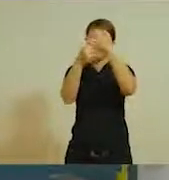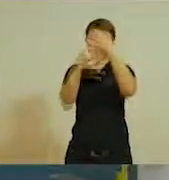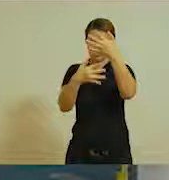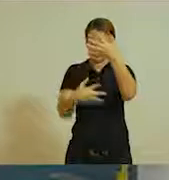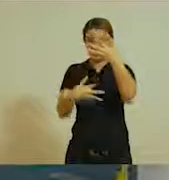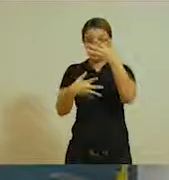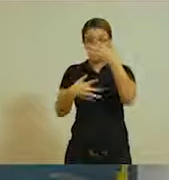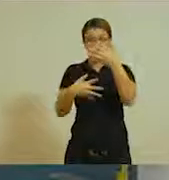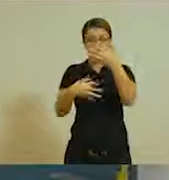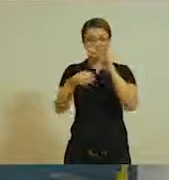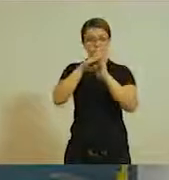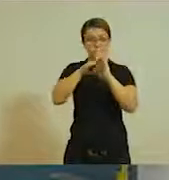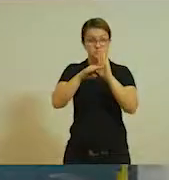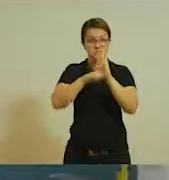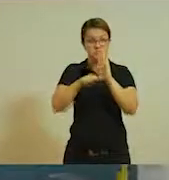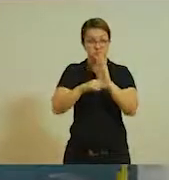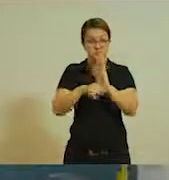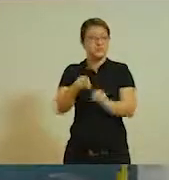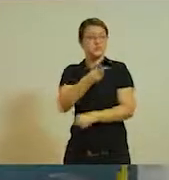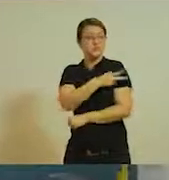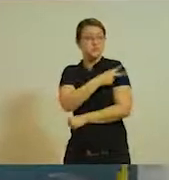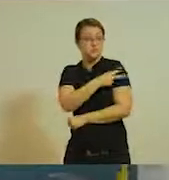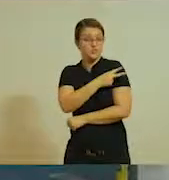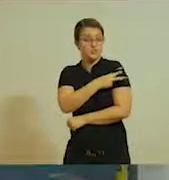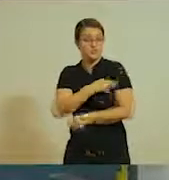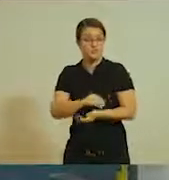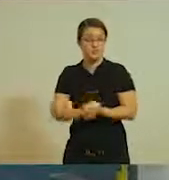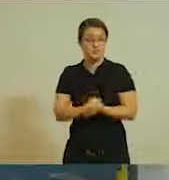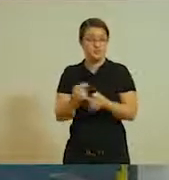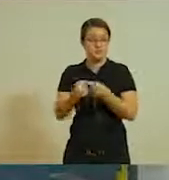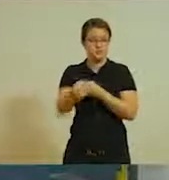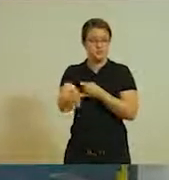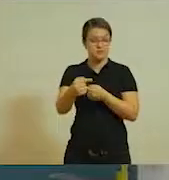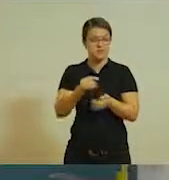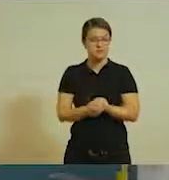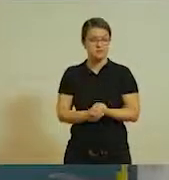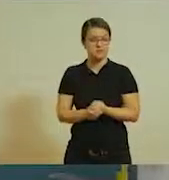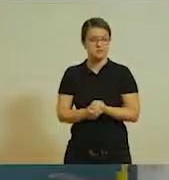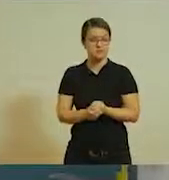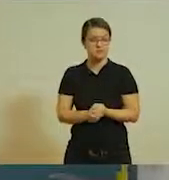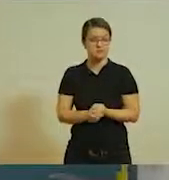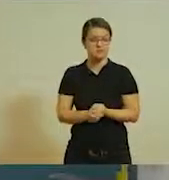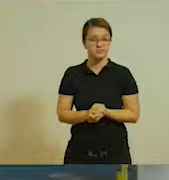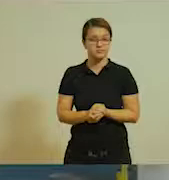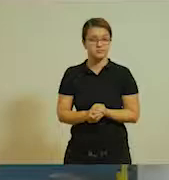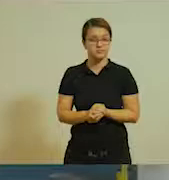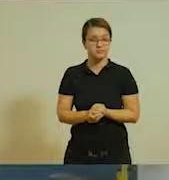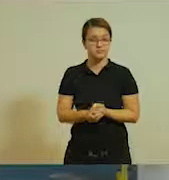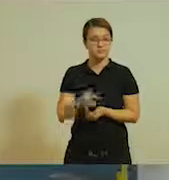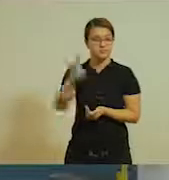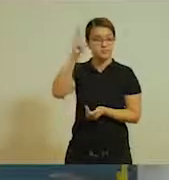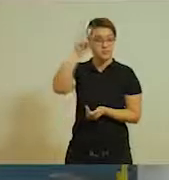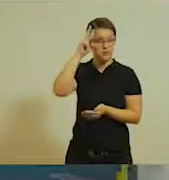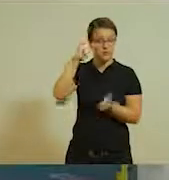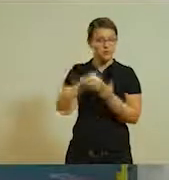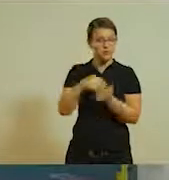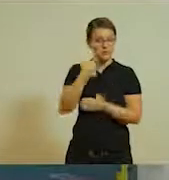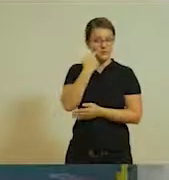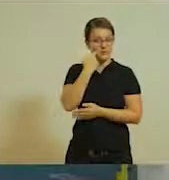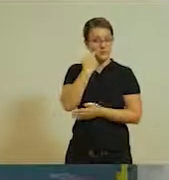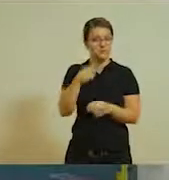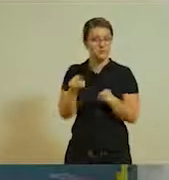semanais, inclusive essa do segundo ano, tá bom? E essa daqui são as rotinas semanais dessa semana. De segunda